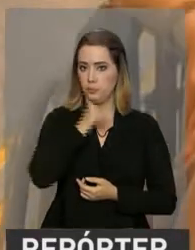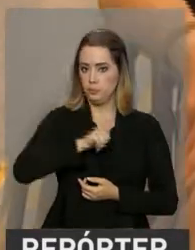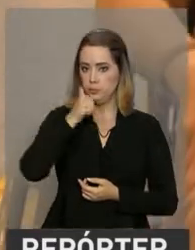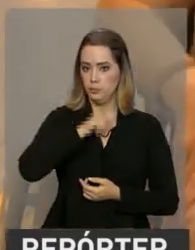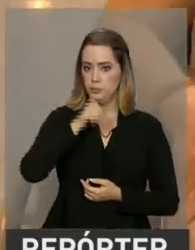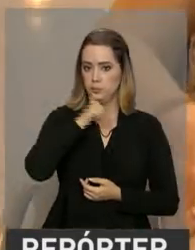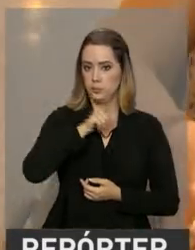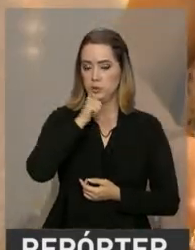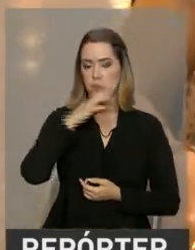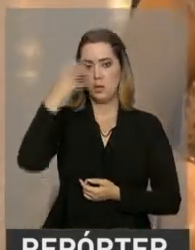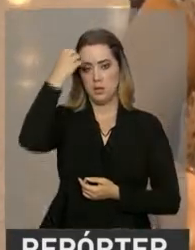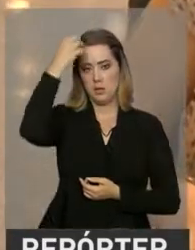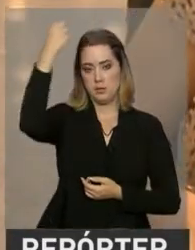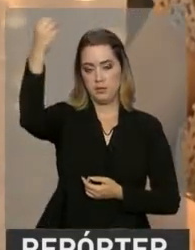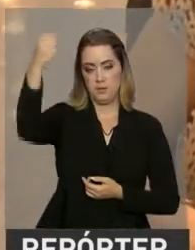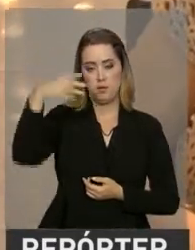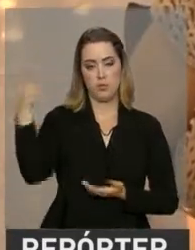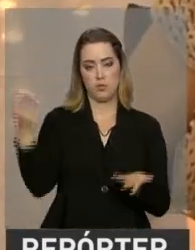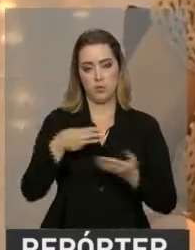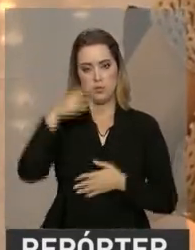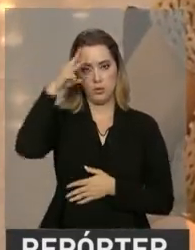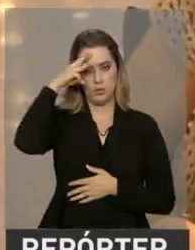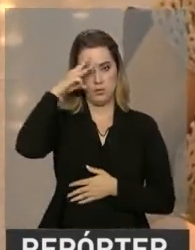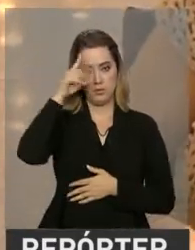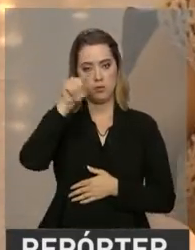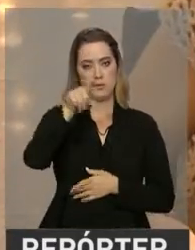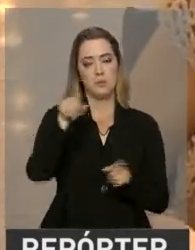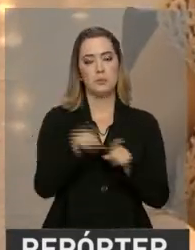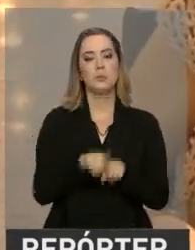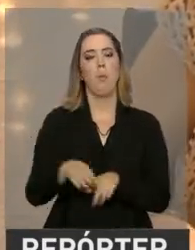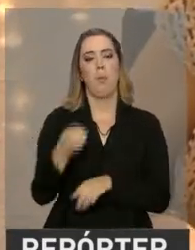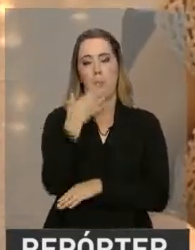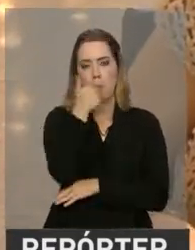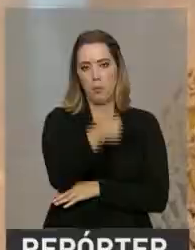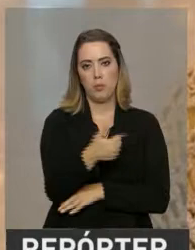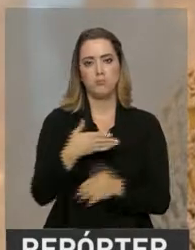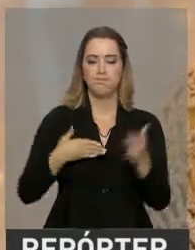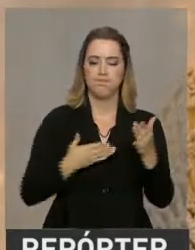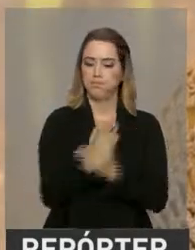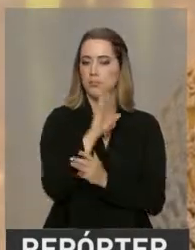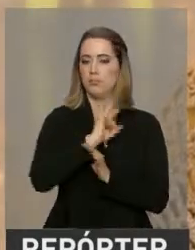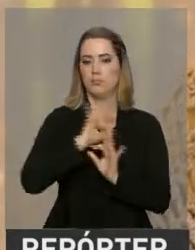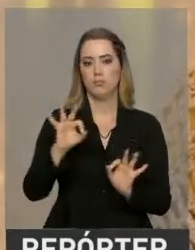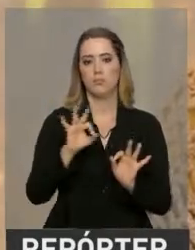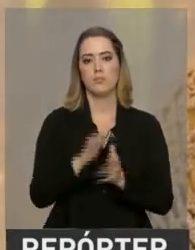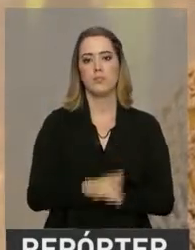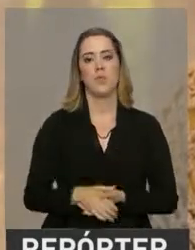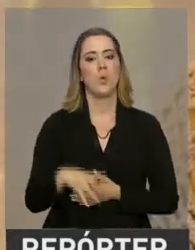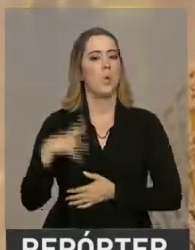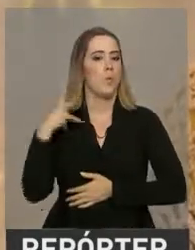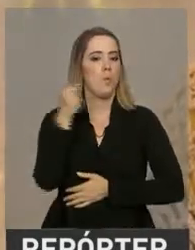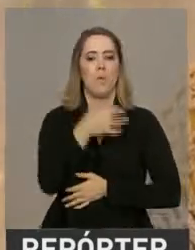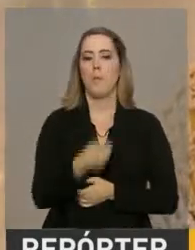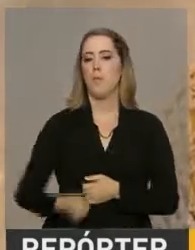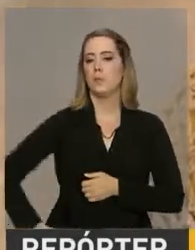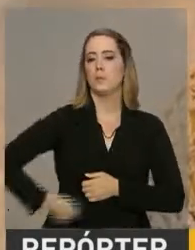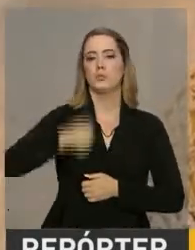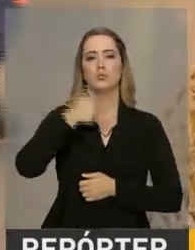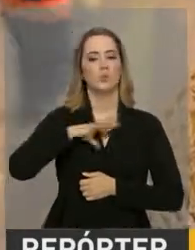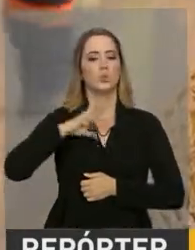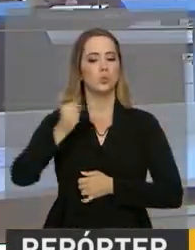para Belém do Pará nesta sexta-feira aprovou a acessibilidade do aeroporto Ah muito bom tudo muito bem